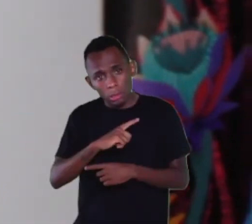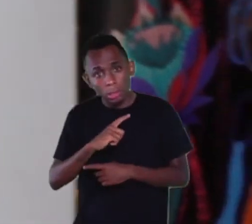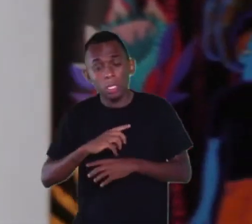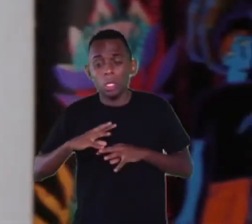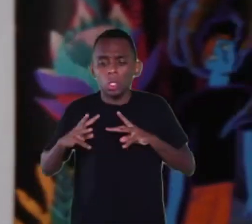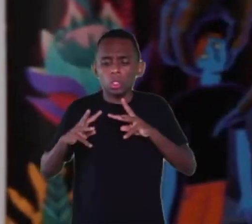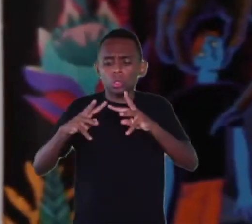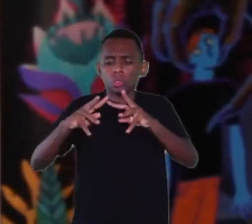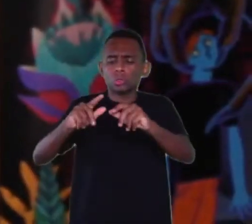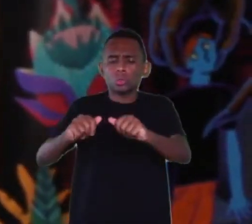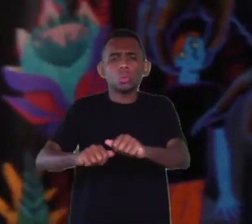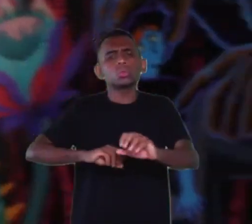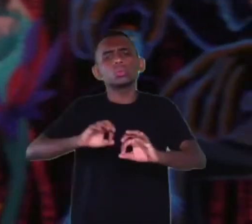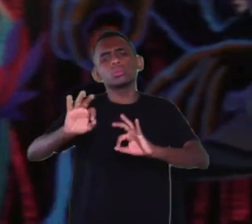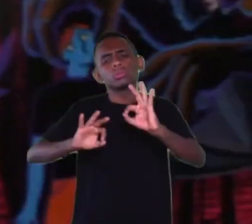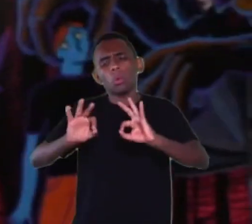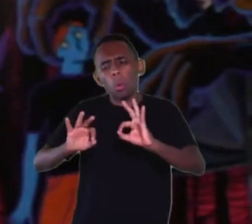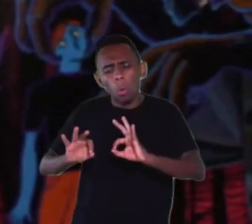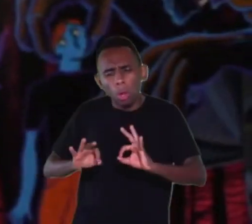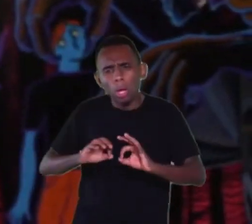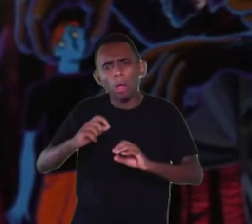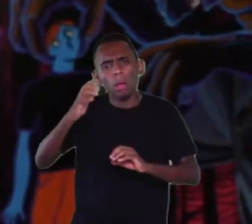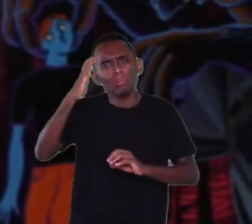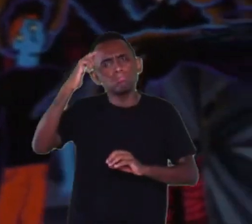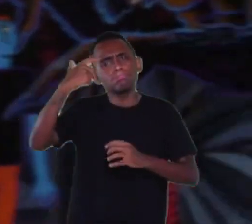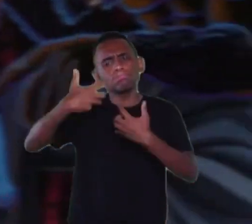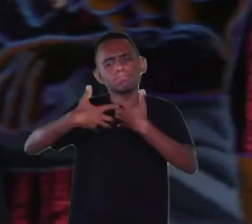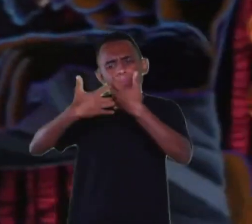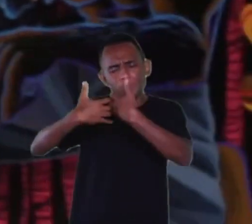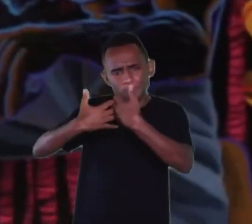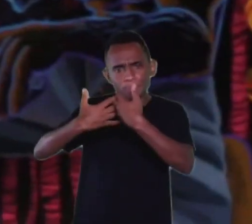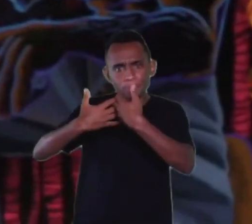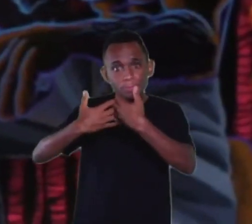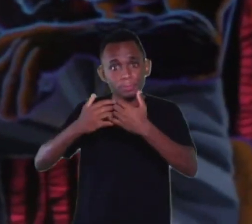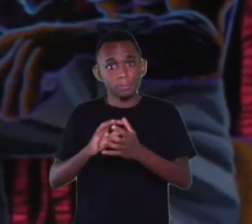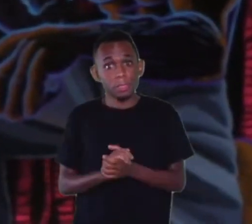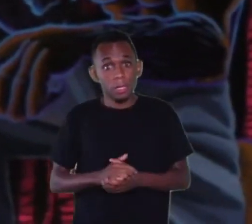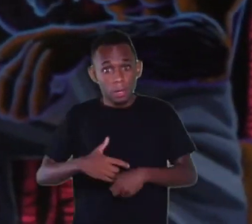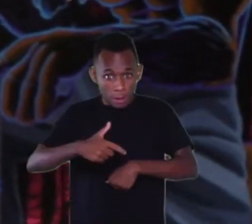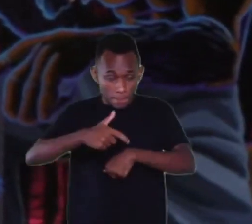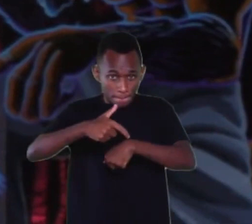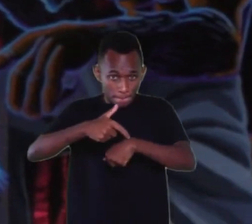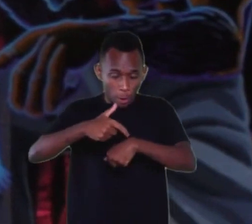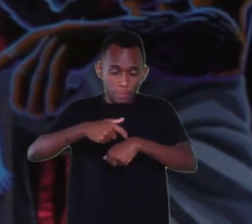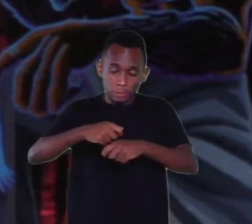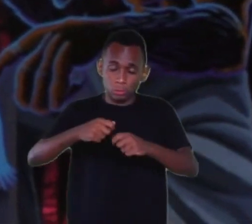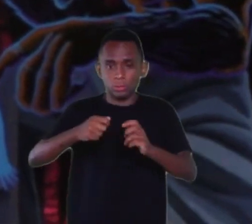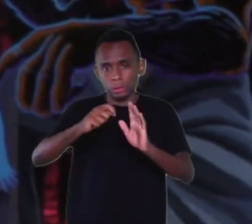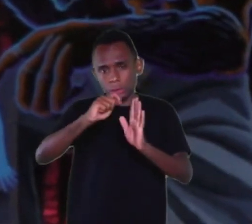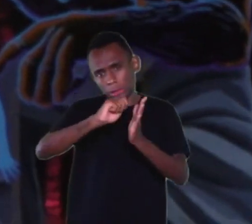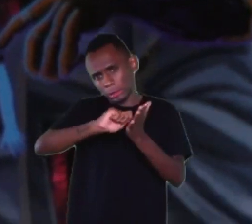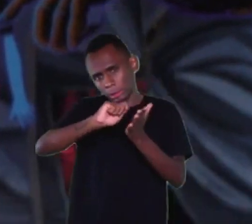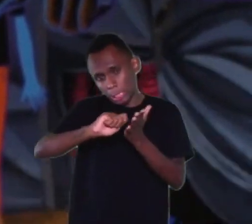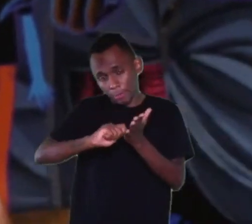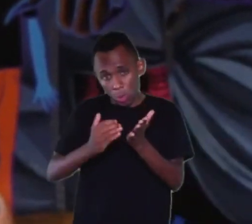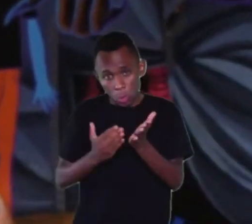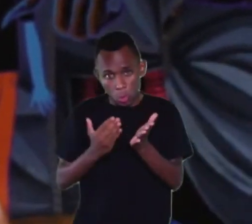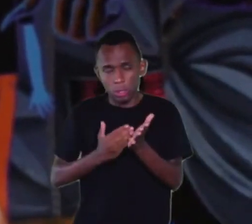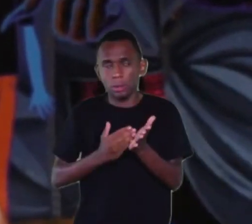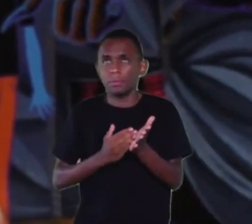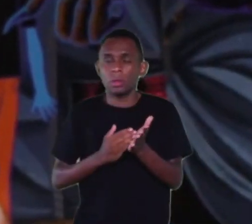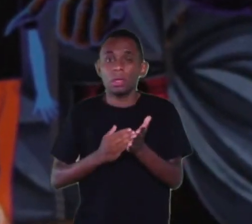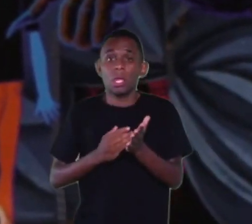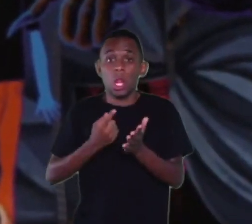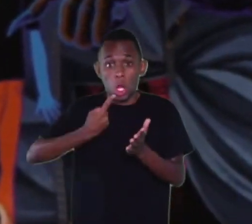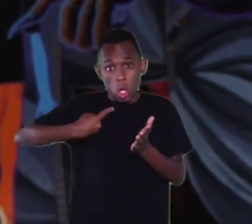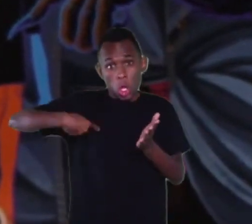gente, quando foi fazer esse livro... Josane mostra o livro aberto na página da lenda do lobisomem. De um